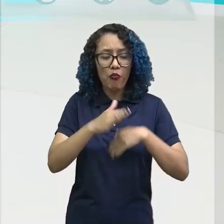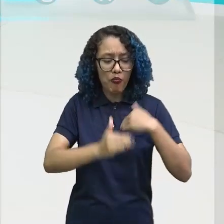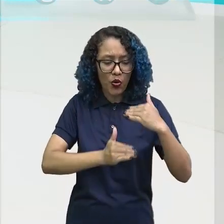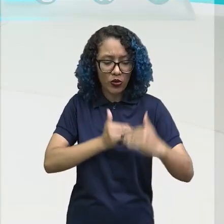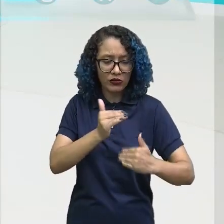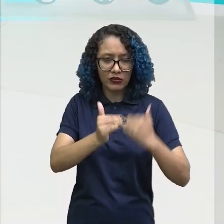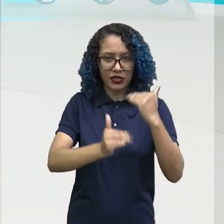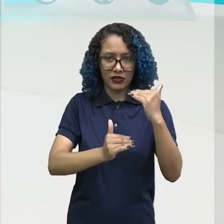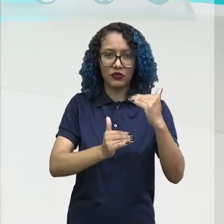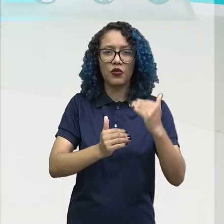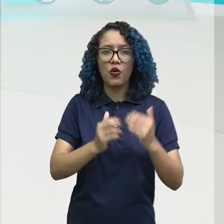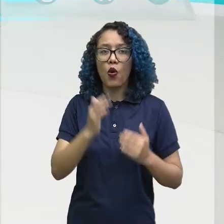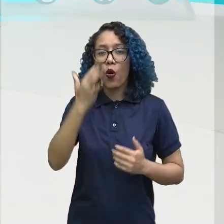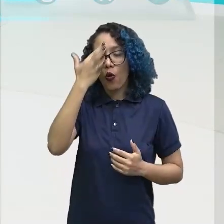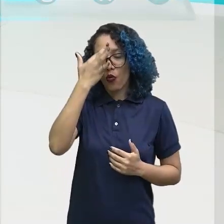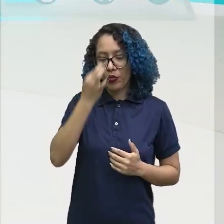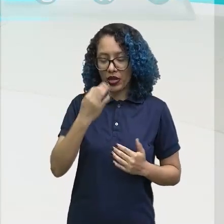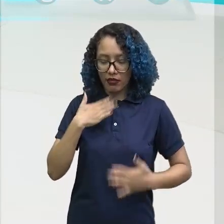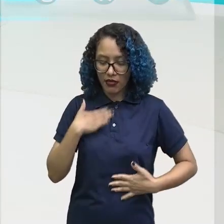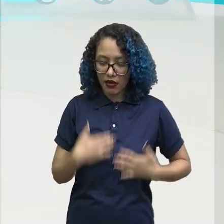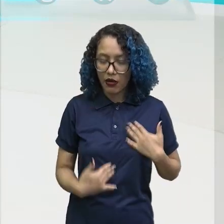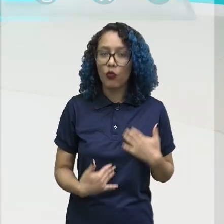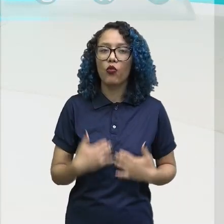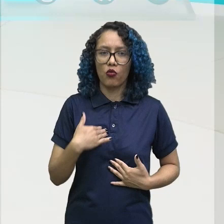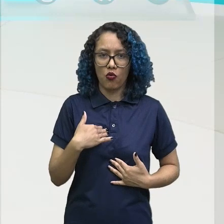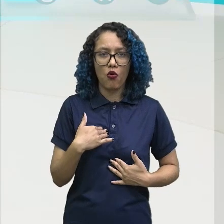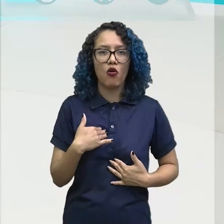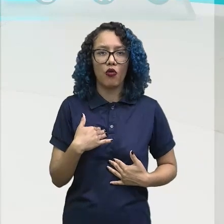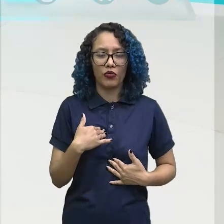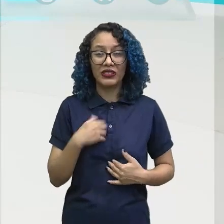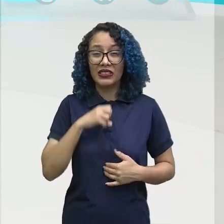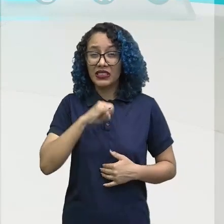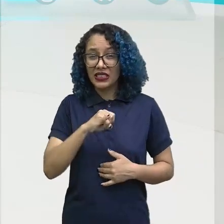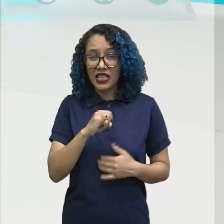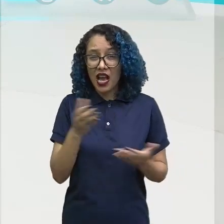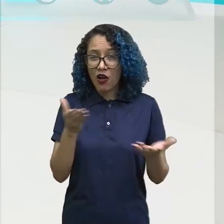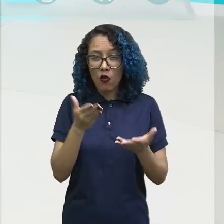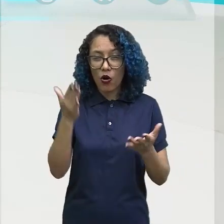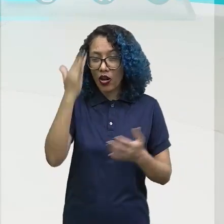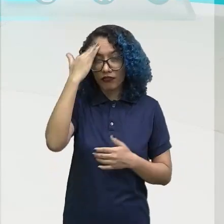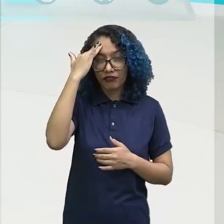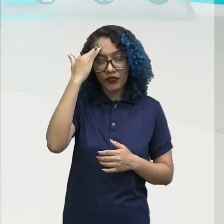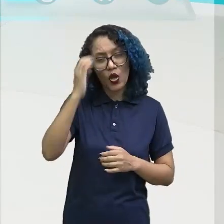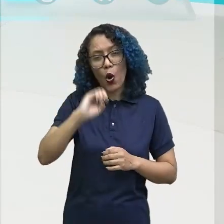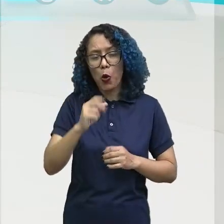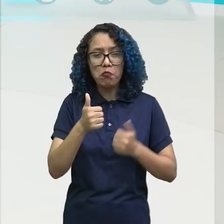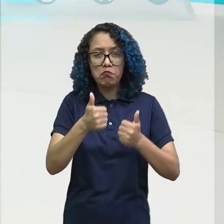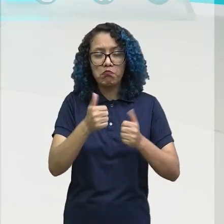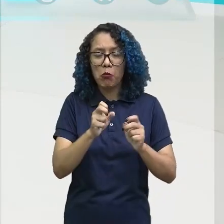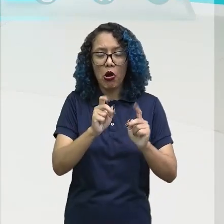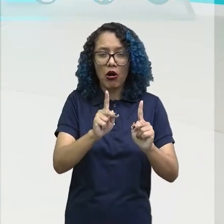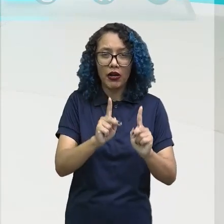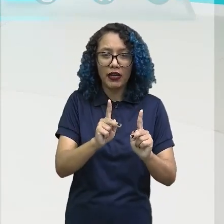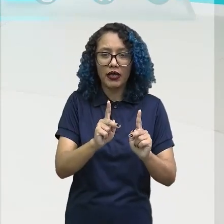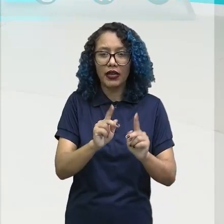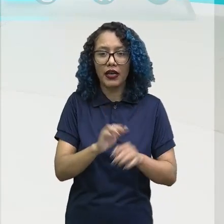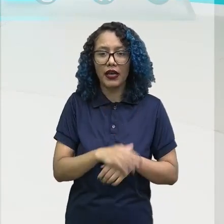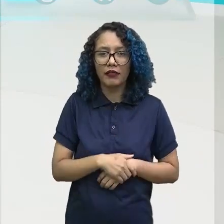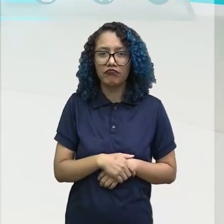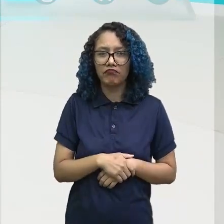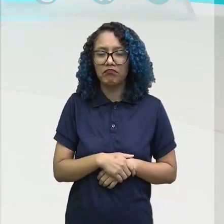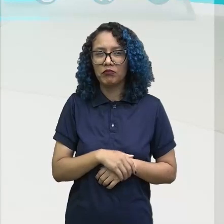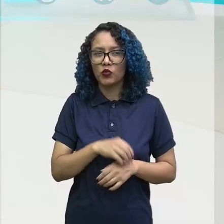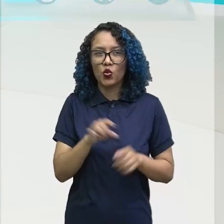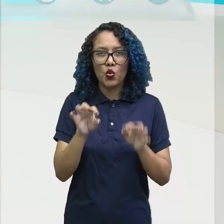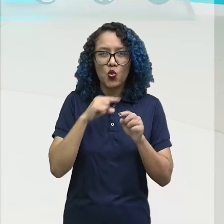o corpo, o que você é. Se você não entende, ou se tá tudo bem, nunca teve nenhuma